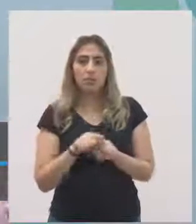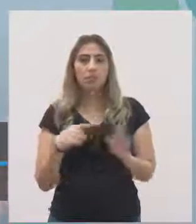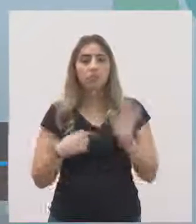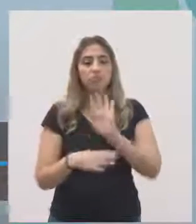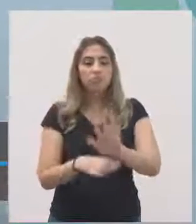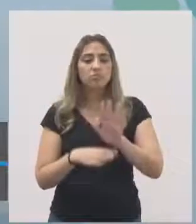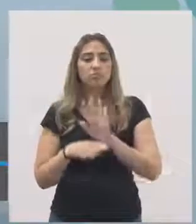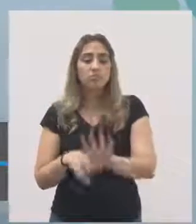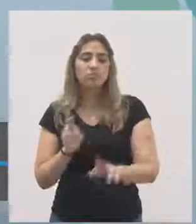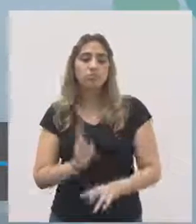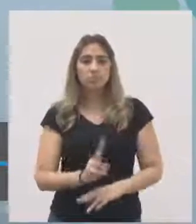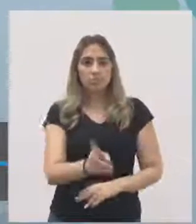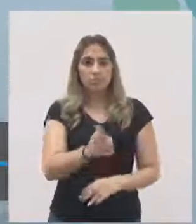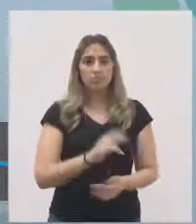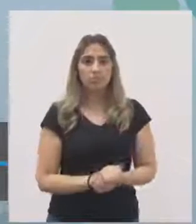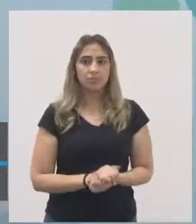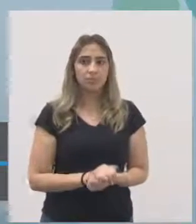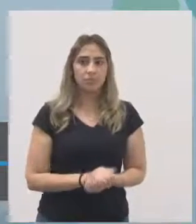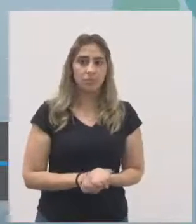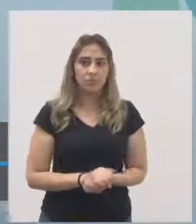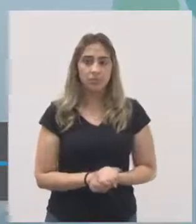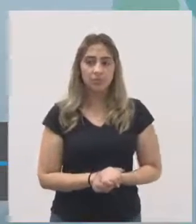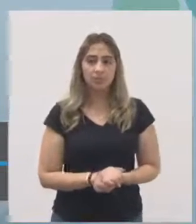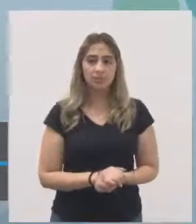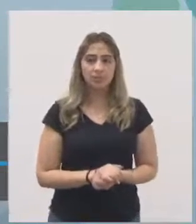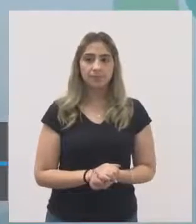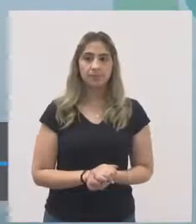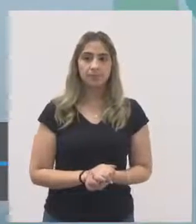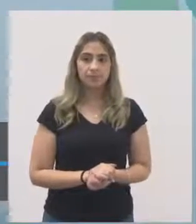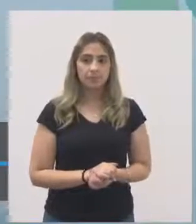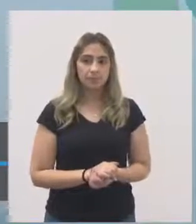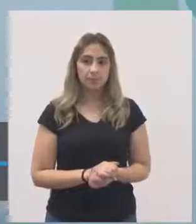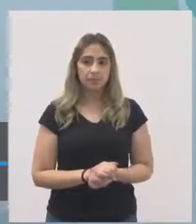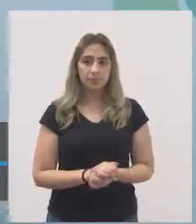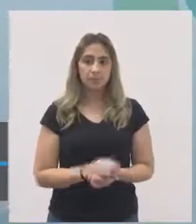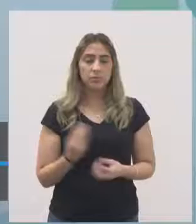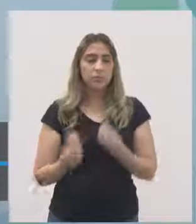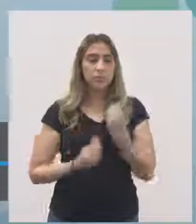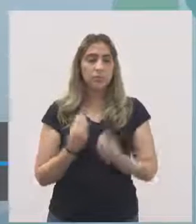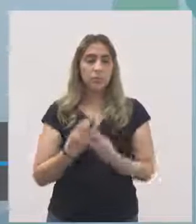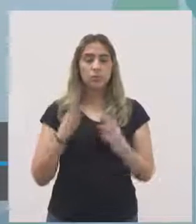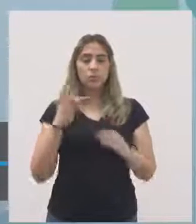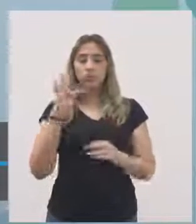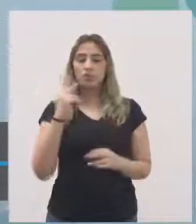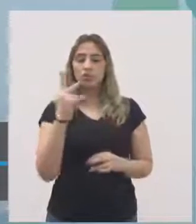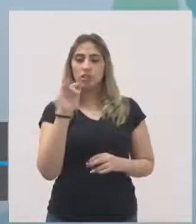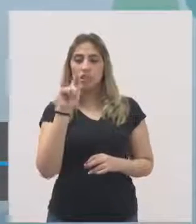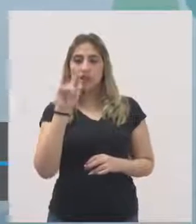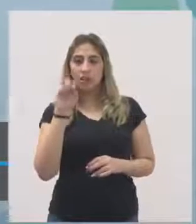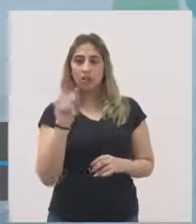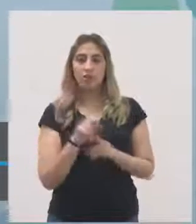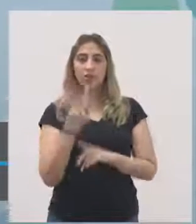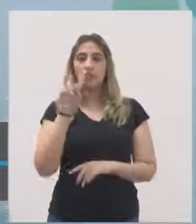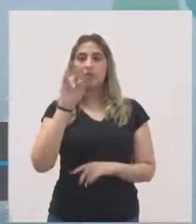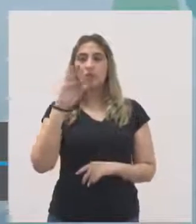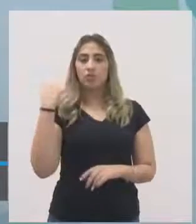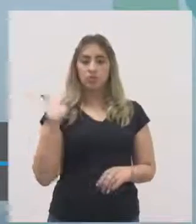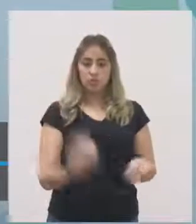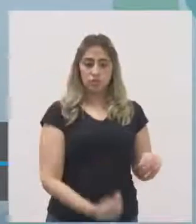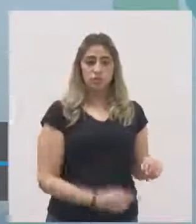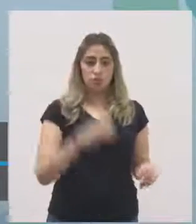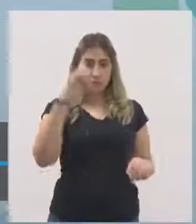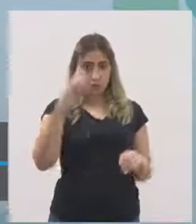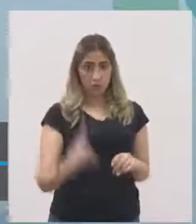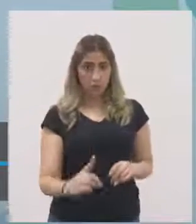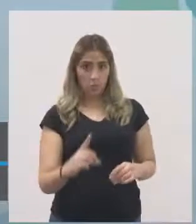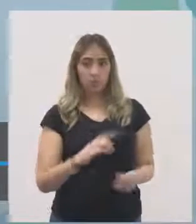com a gente, como o Francismar que vai participar com a gente, como o Tiago, que é um vice-diretor lá de Pindamonhangaba,